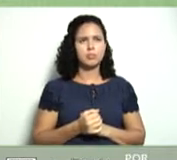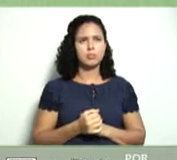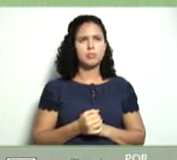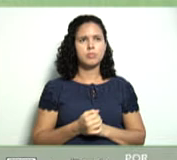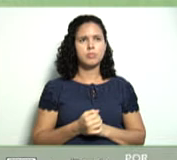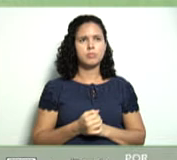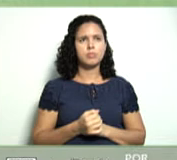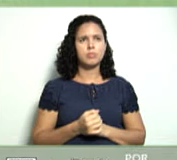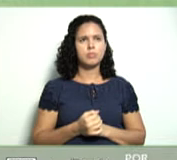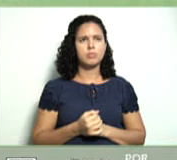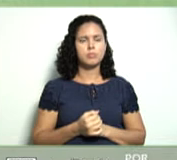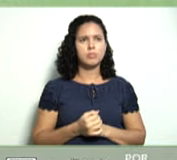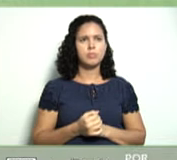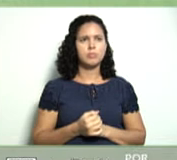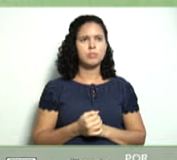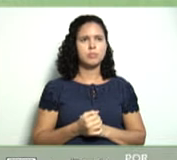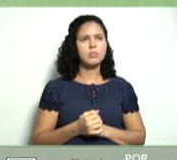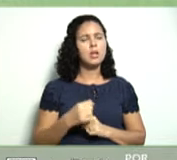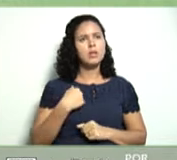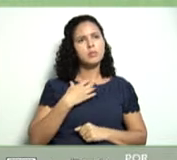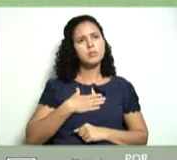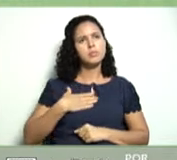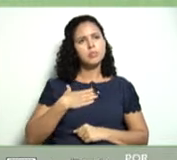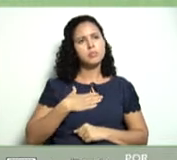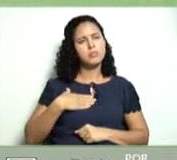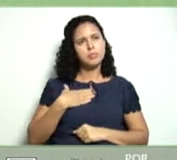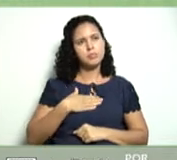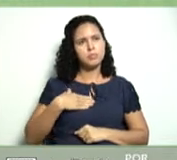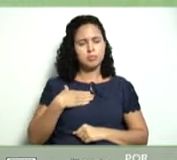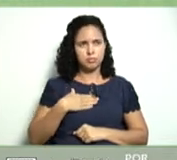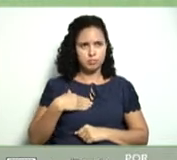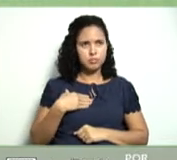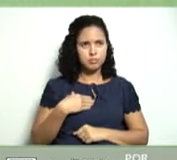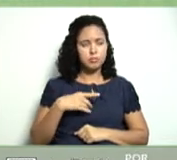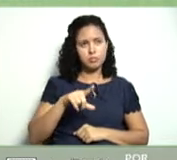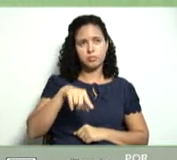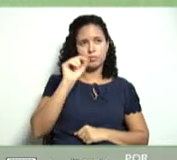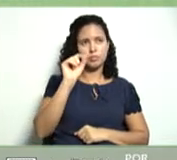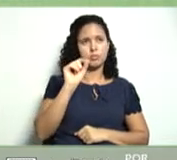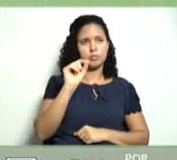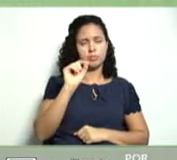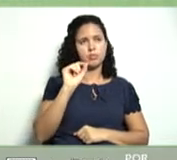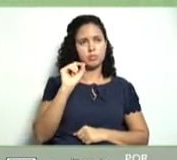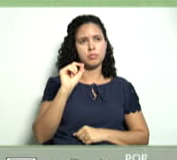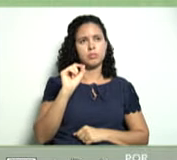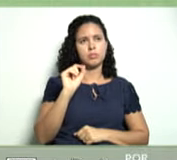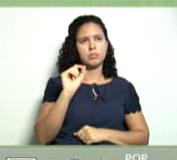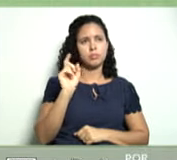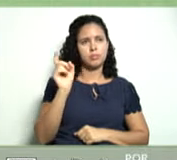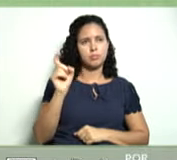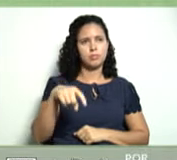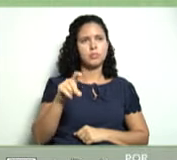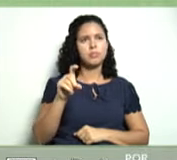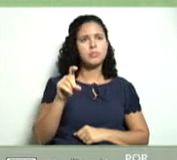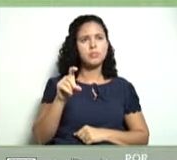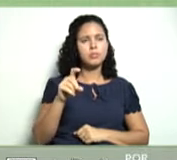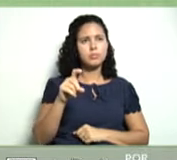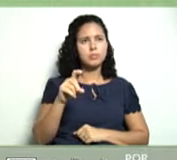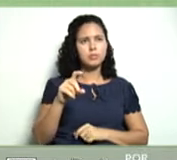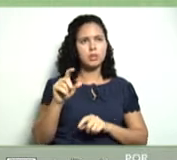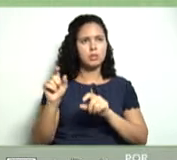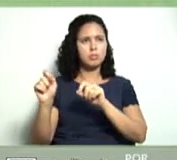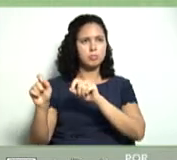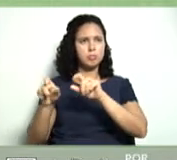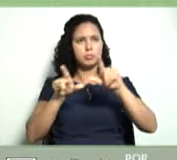olhem eu gostei desse aluna que a volta às aulas é isso que eu quero enfim vou pegar esse ou clicar nele e ele já